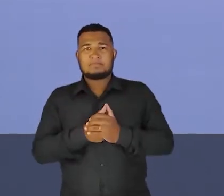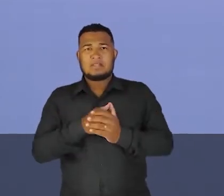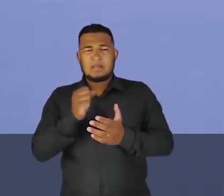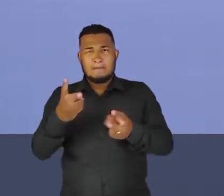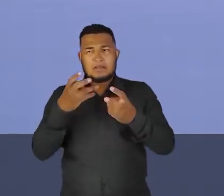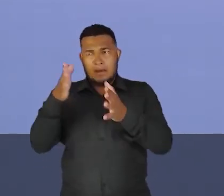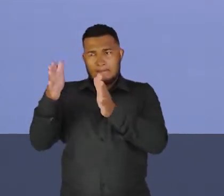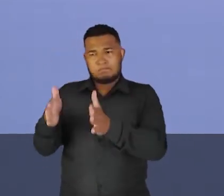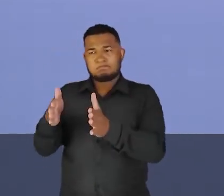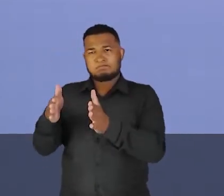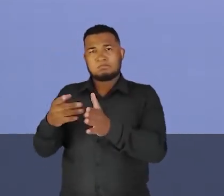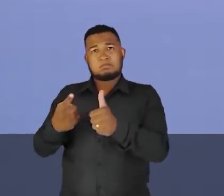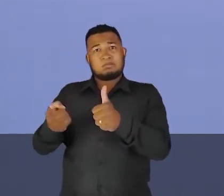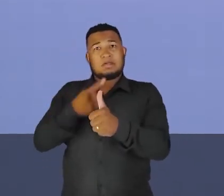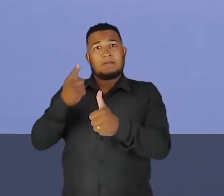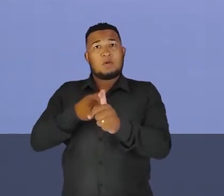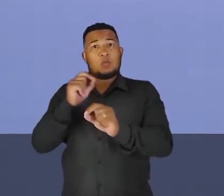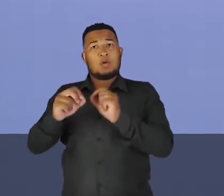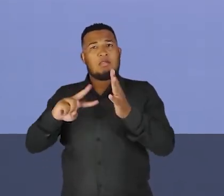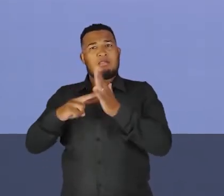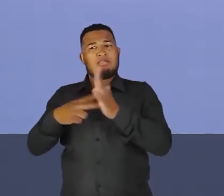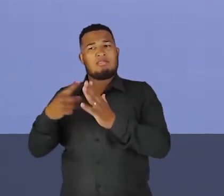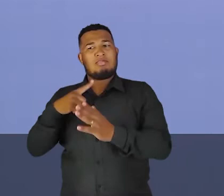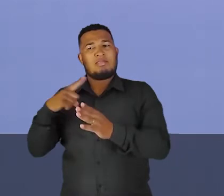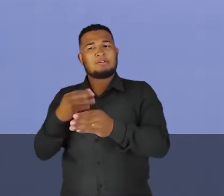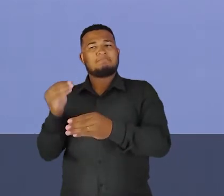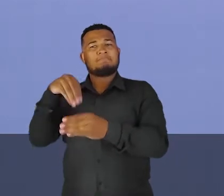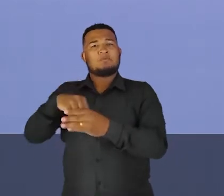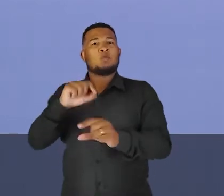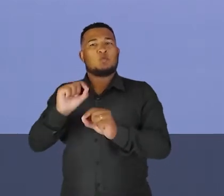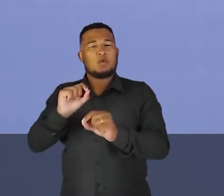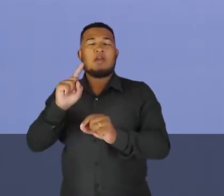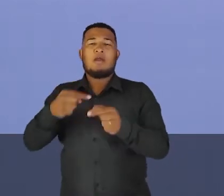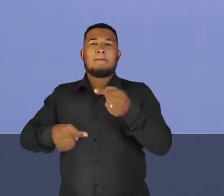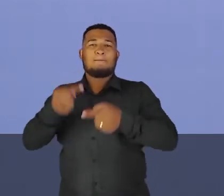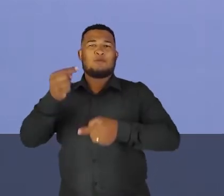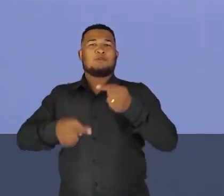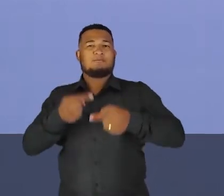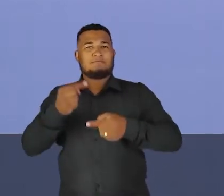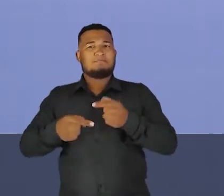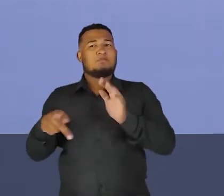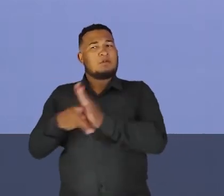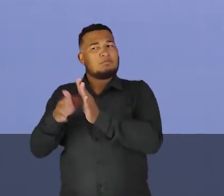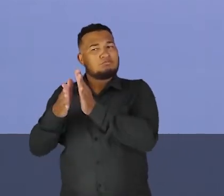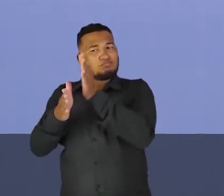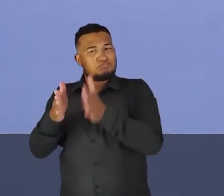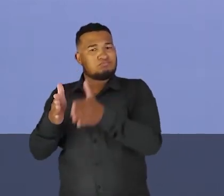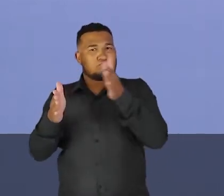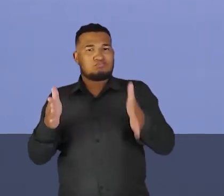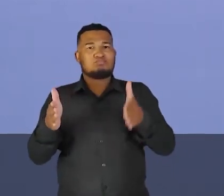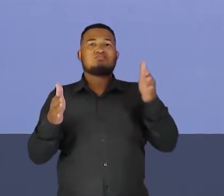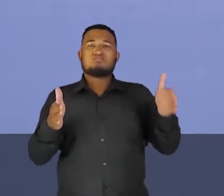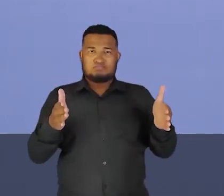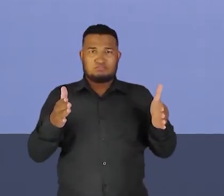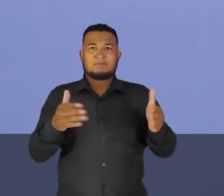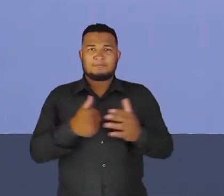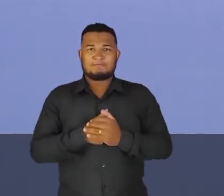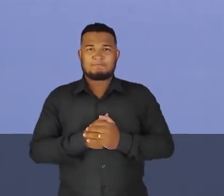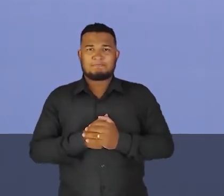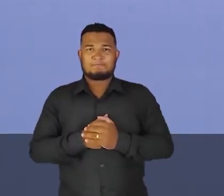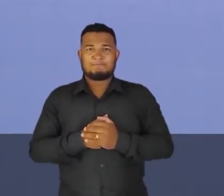percebe que o primeiro grupo já está, então, incluso nessa política cronológica de classificação de jovens,